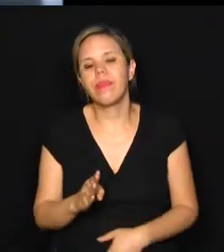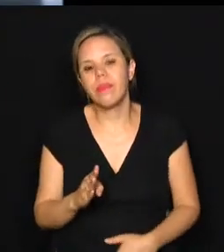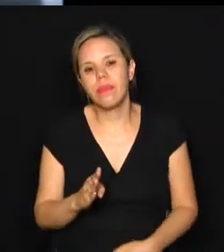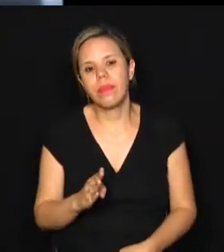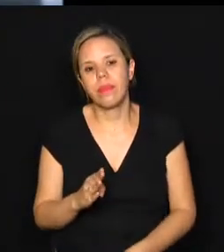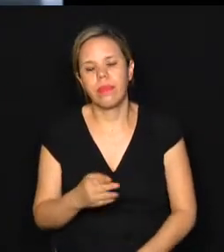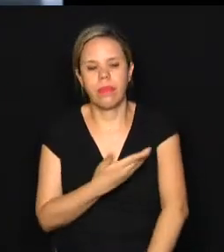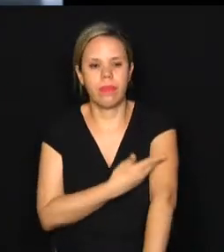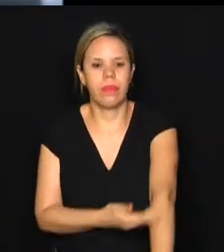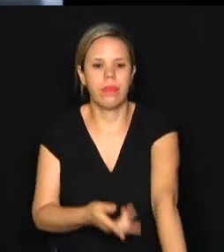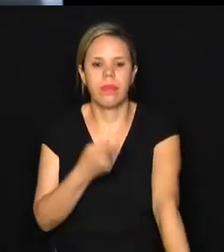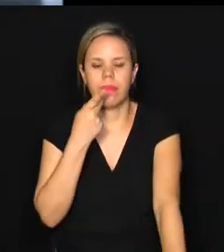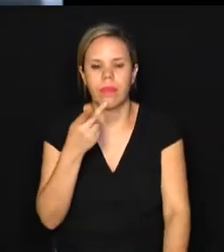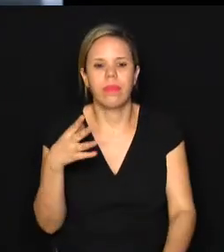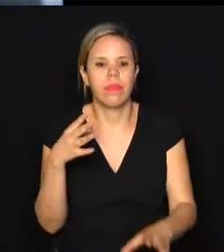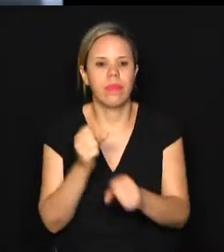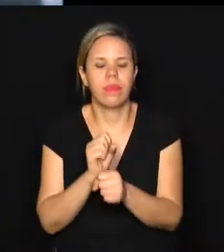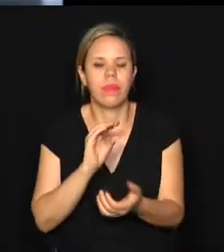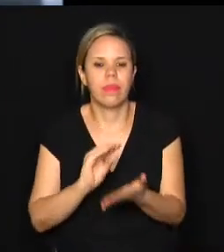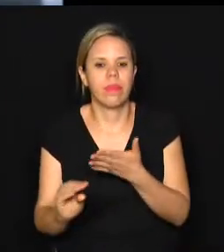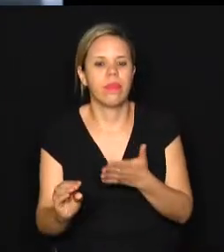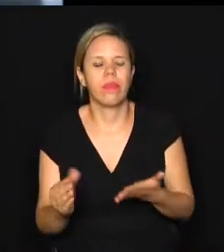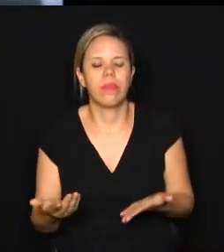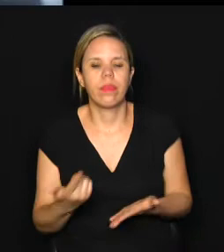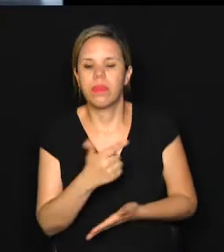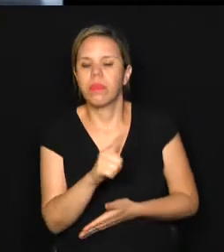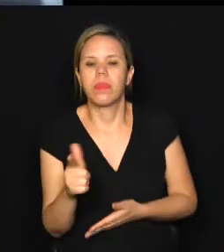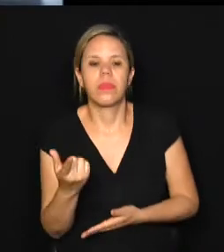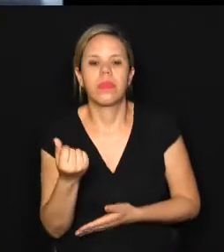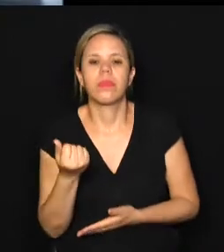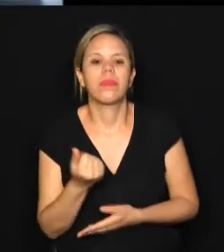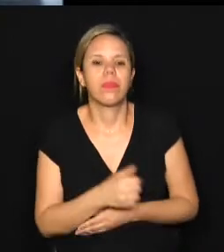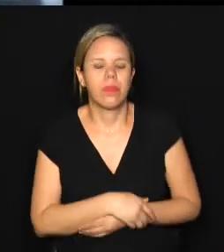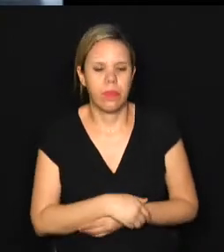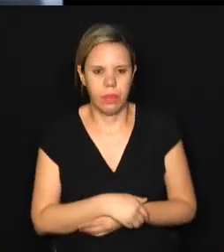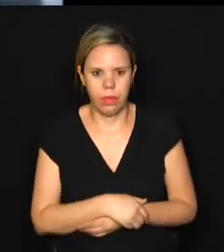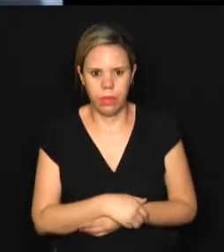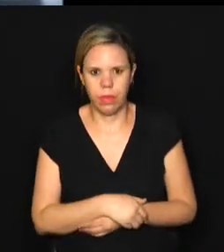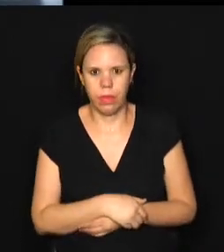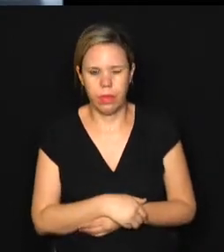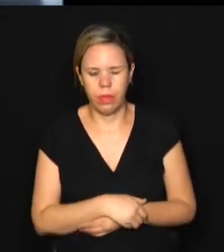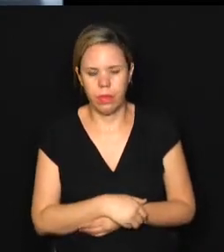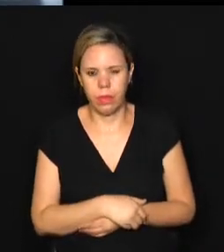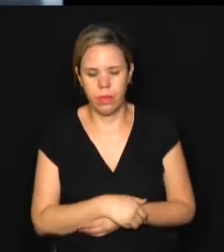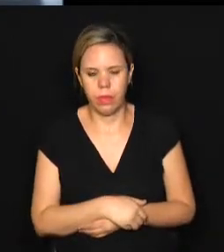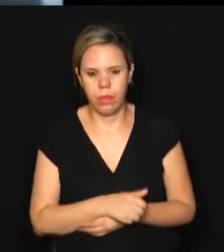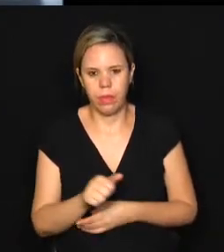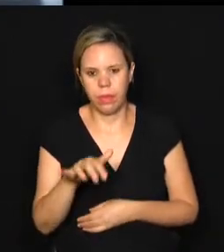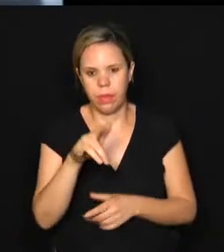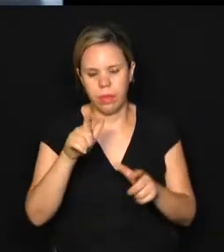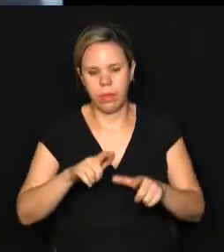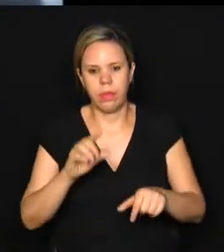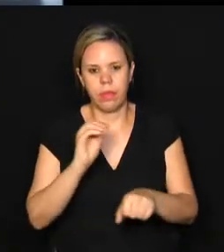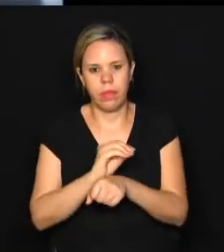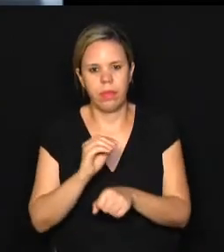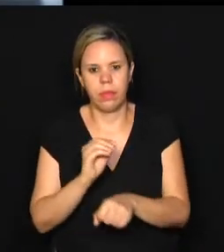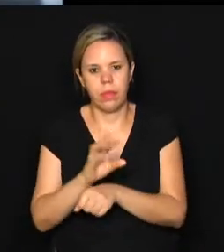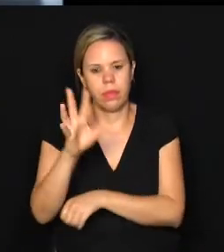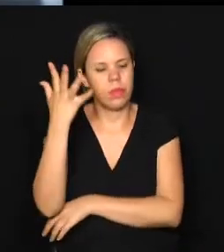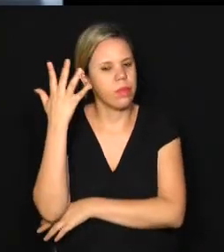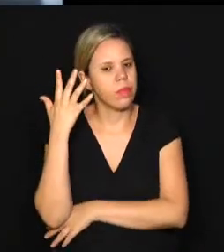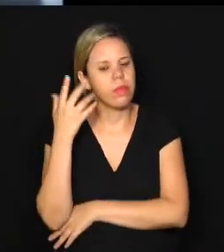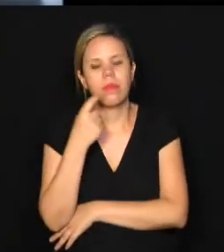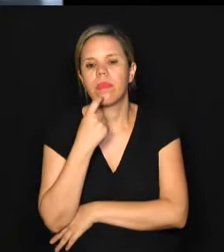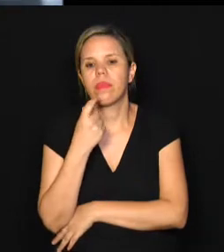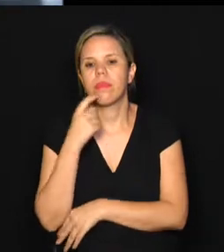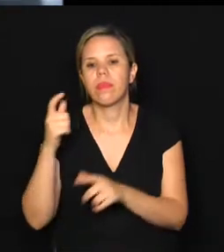mania de fazer o custo financeiro, mas é aquele custo do que não tem preço. Né? A área de proteção ambiental de Campinas não tem preço. Quanto vale